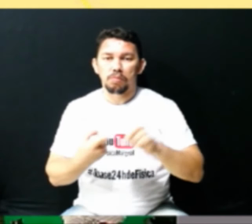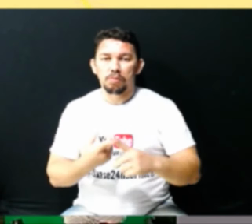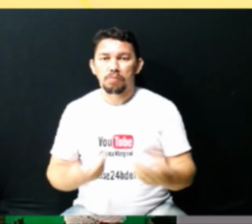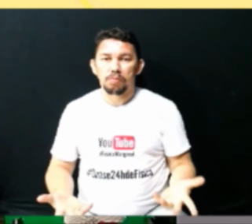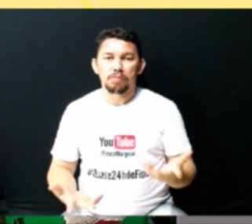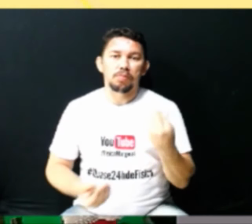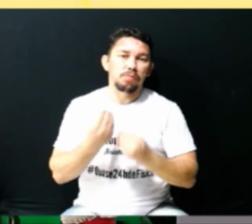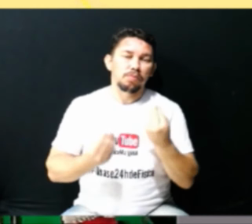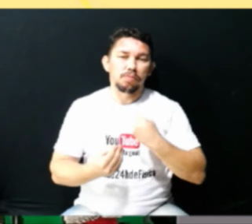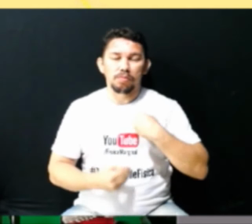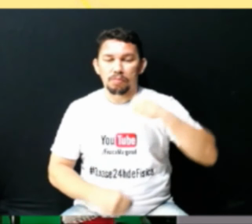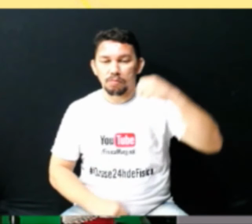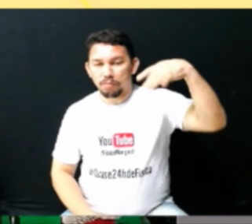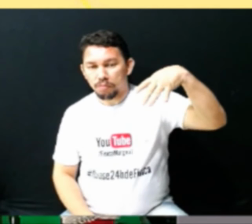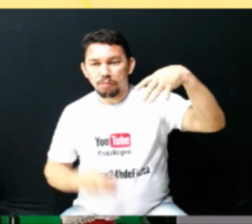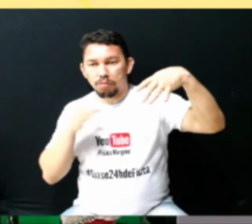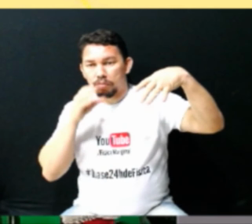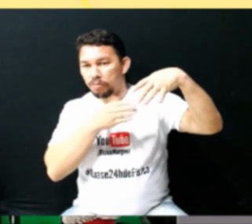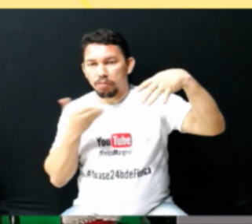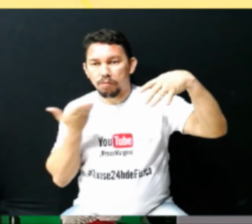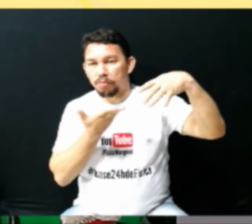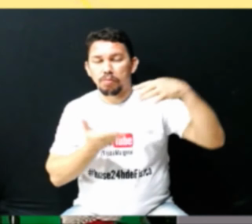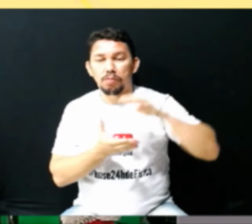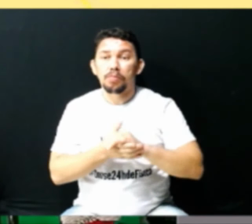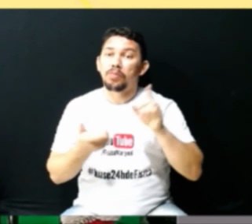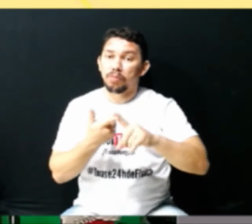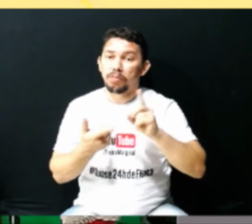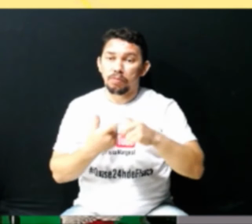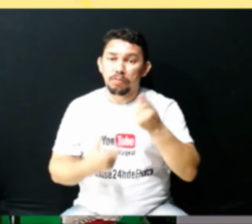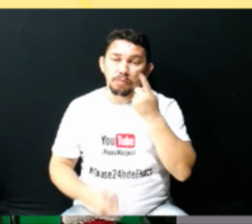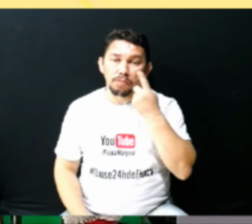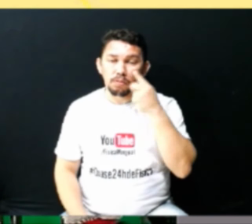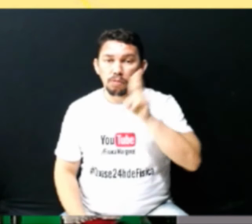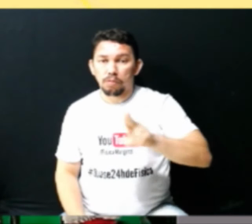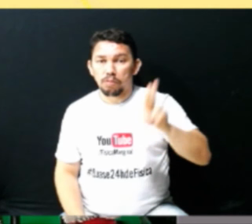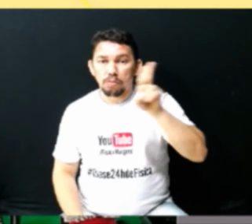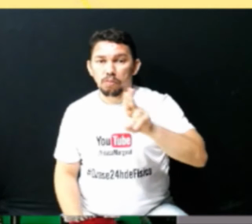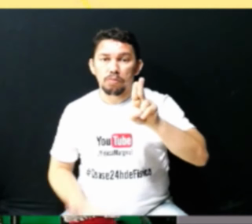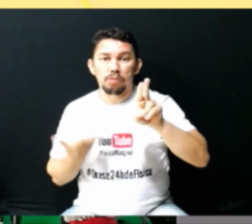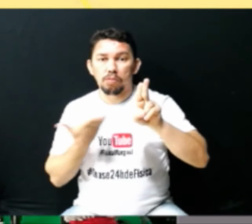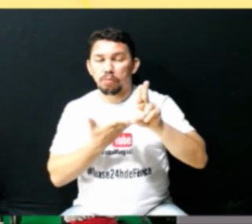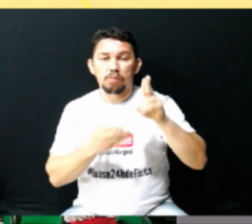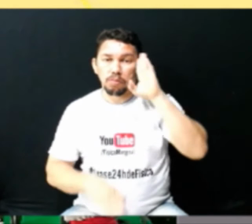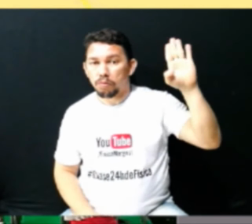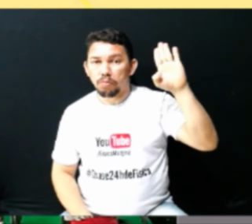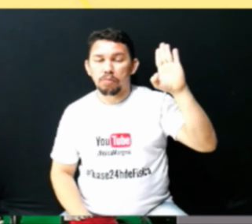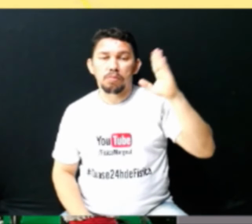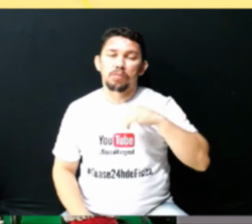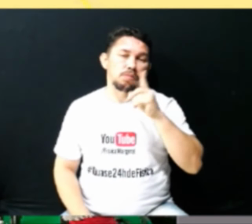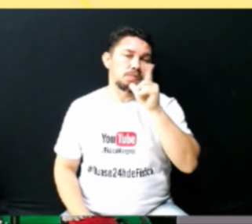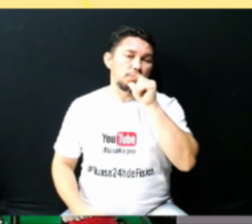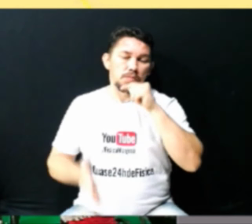lâmpada incandescente. Você pode também, ao invés de utilizar o princípio da hidrelétrica, né, que é o que eu estou fazendo